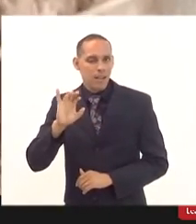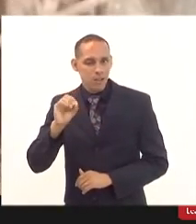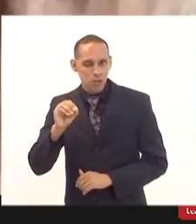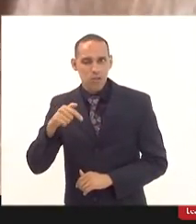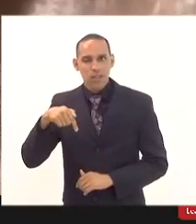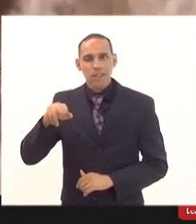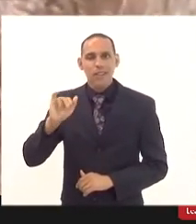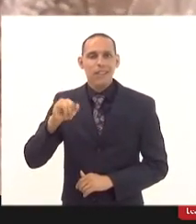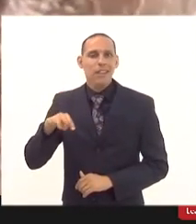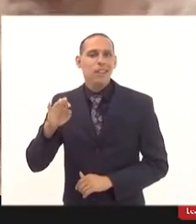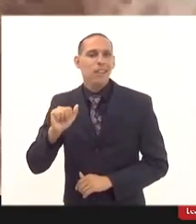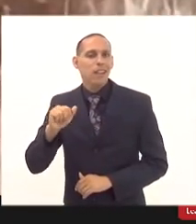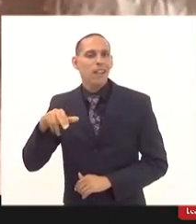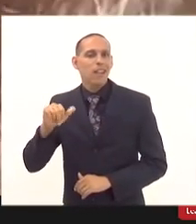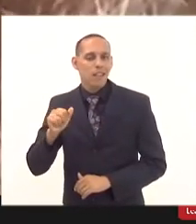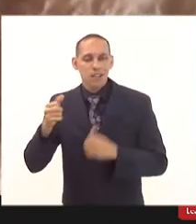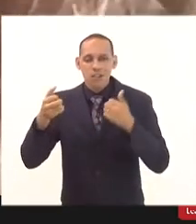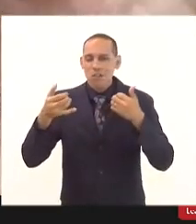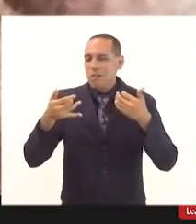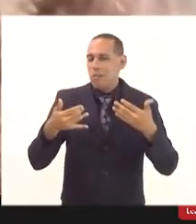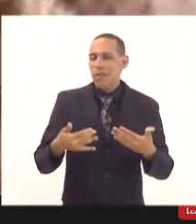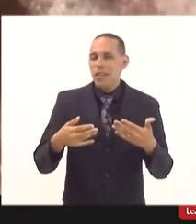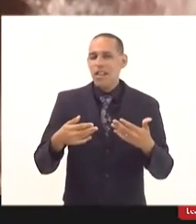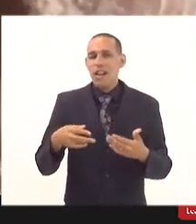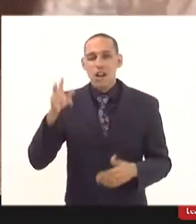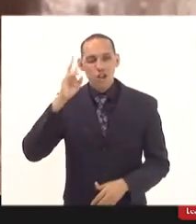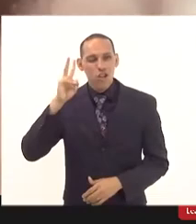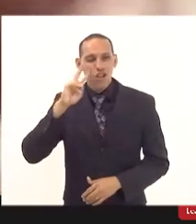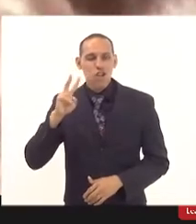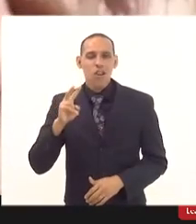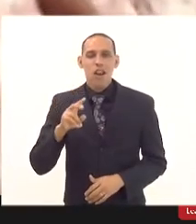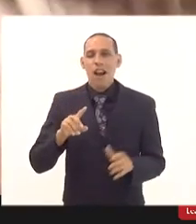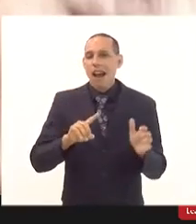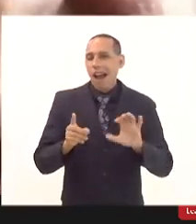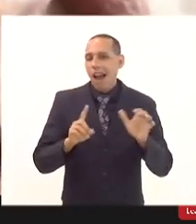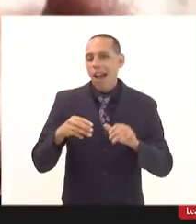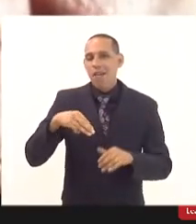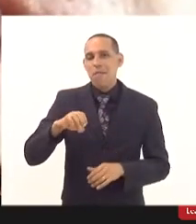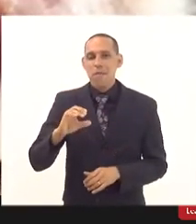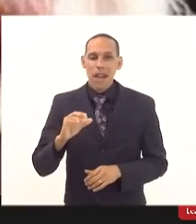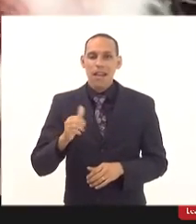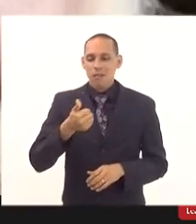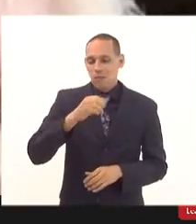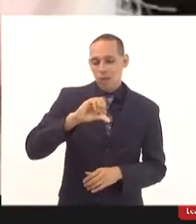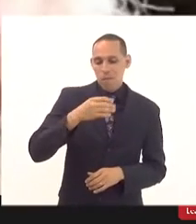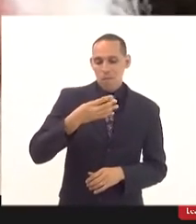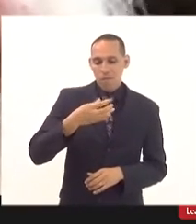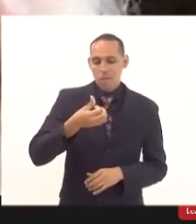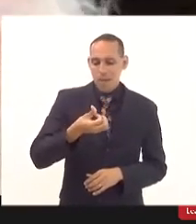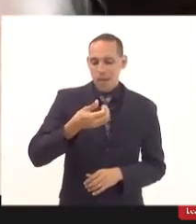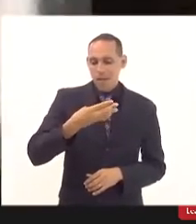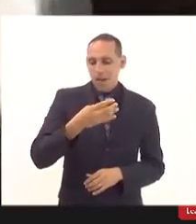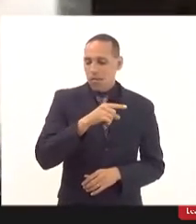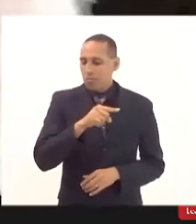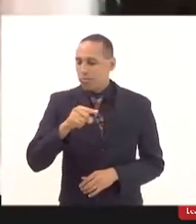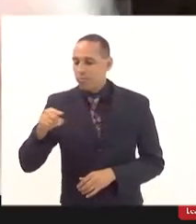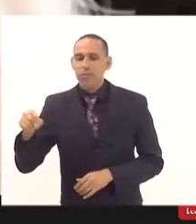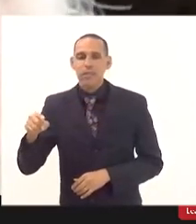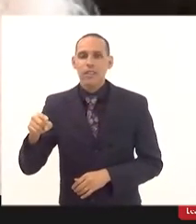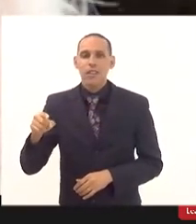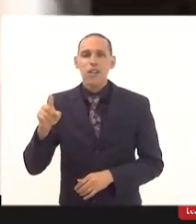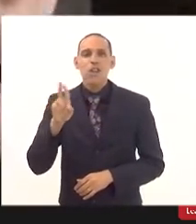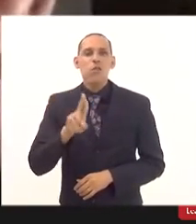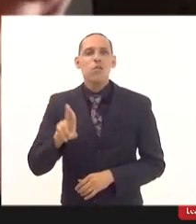esteja trágica e perfeitamente bem o que for a história da Rádio MEC Ed 64 em diante eles usavam assassinar que